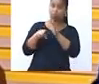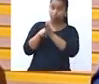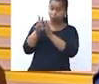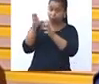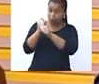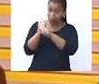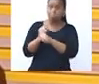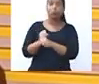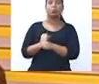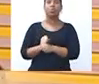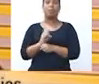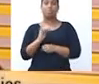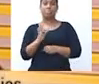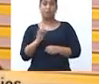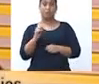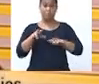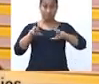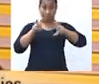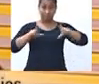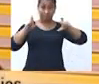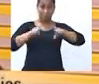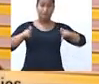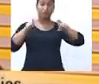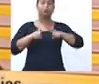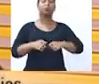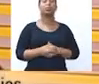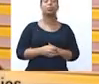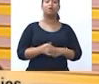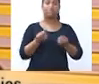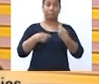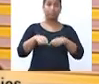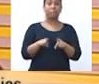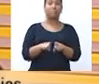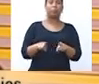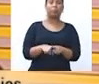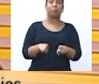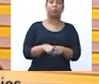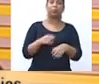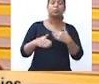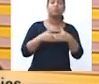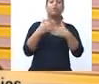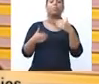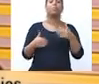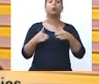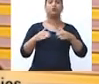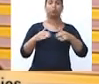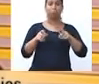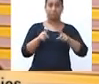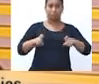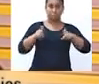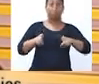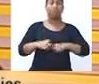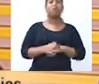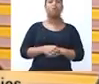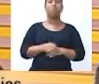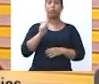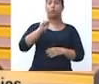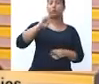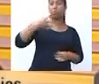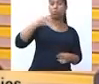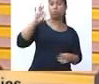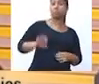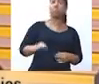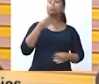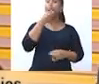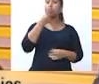Nos cursos da área de TI, são dois lá, informática para negócios e análise e desenvolvimento de sistemas, 84%